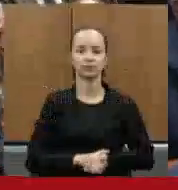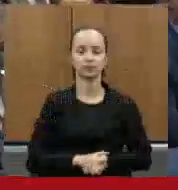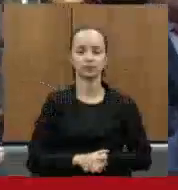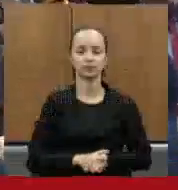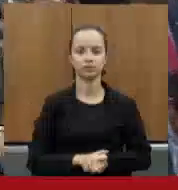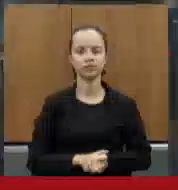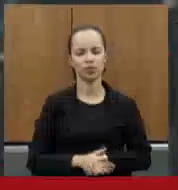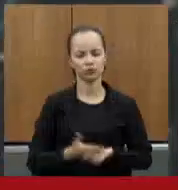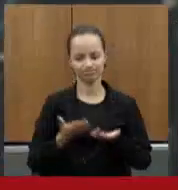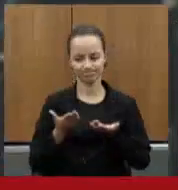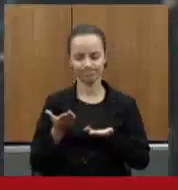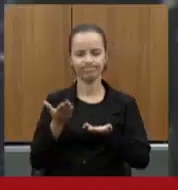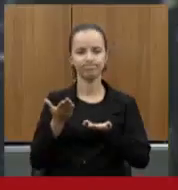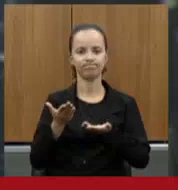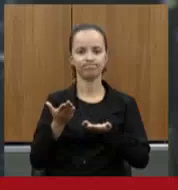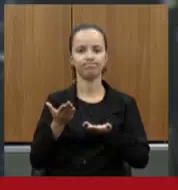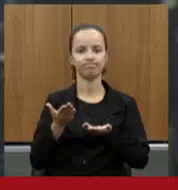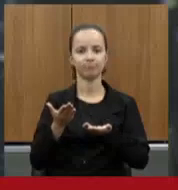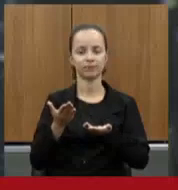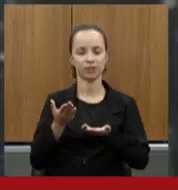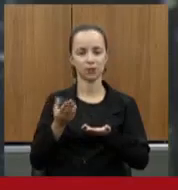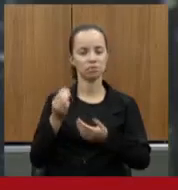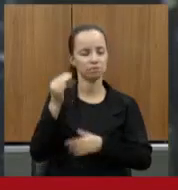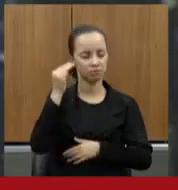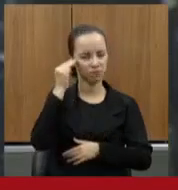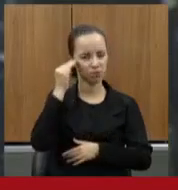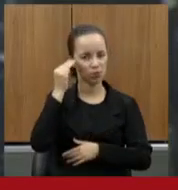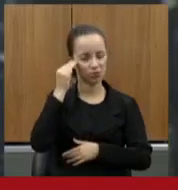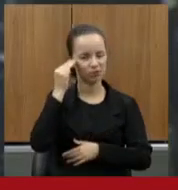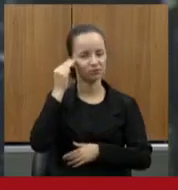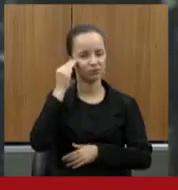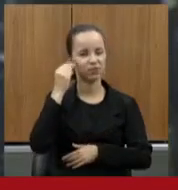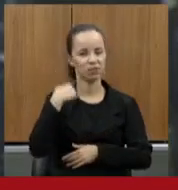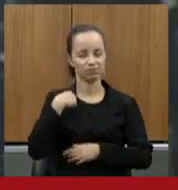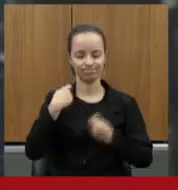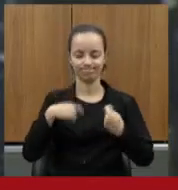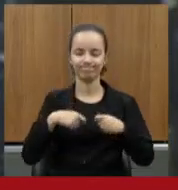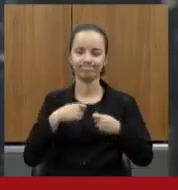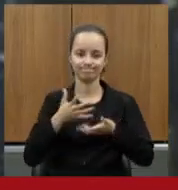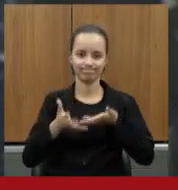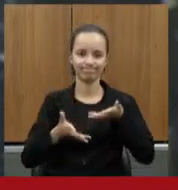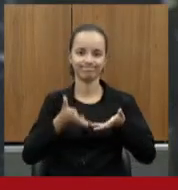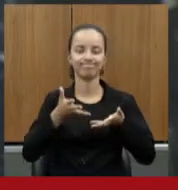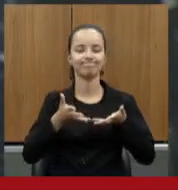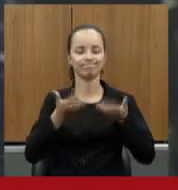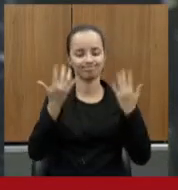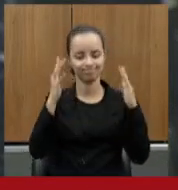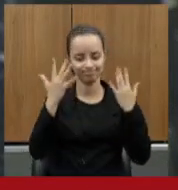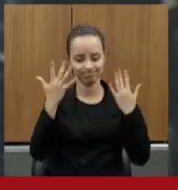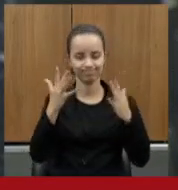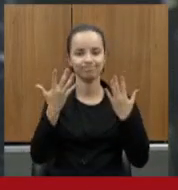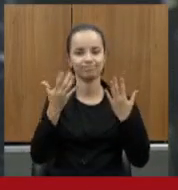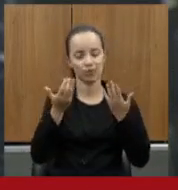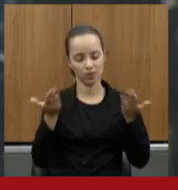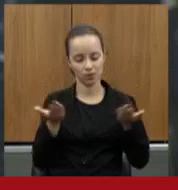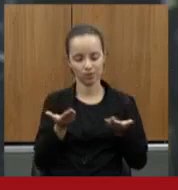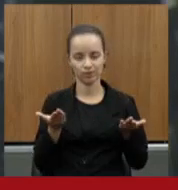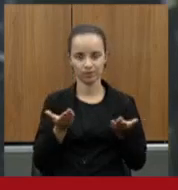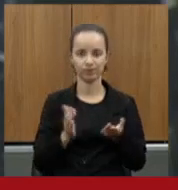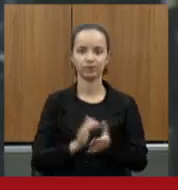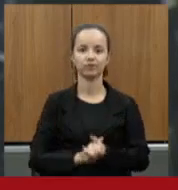Cuja memória também faço absoluta questão de reverenciar nesse